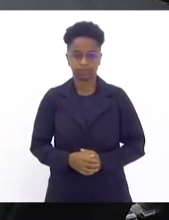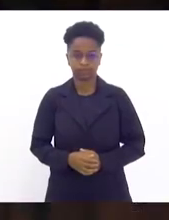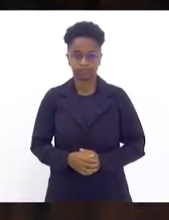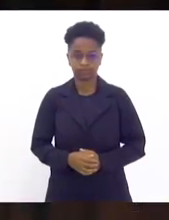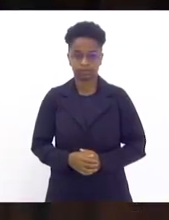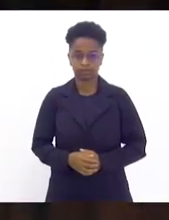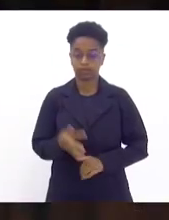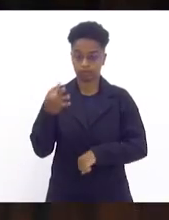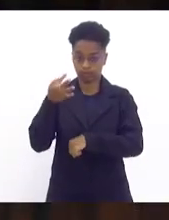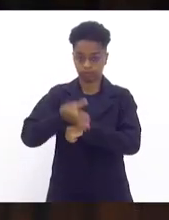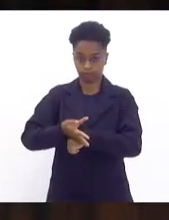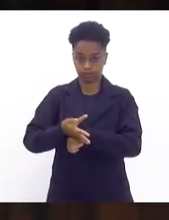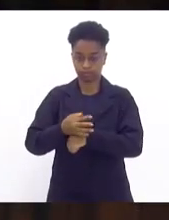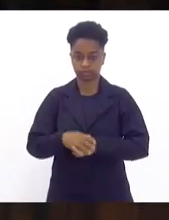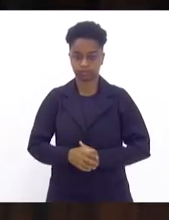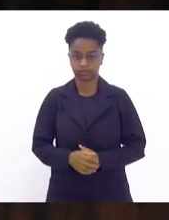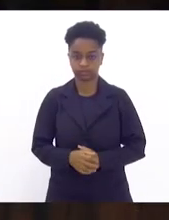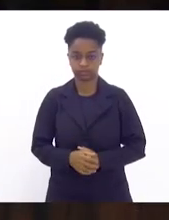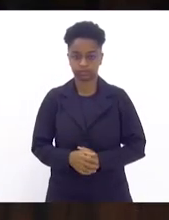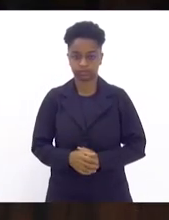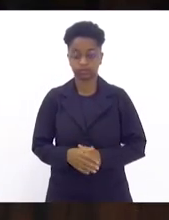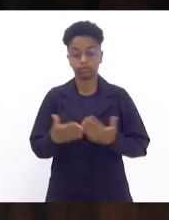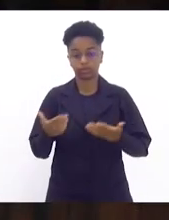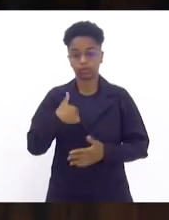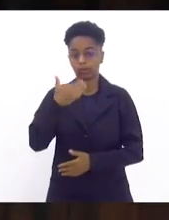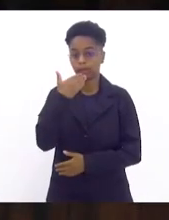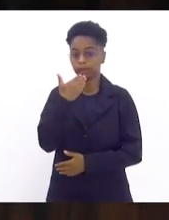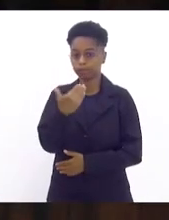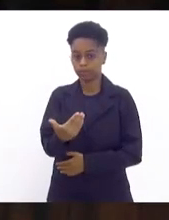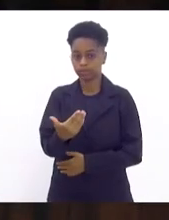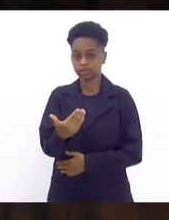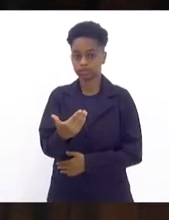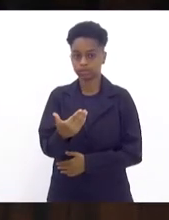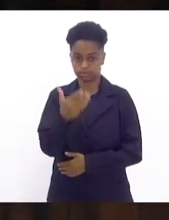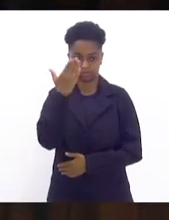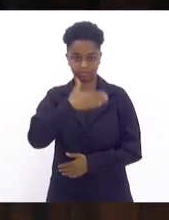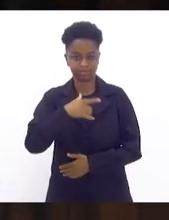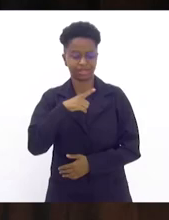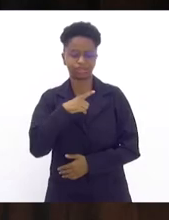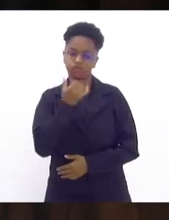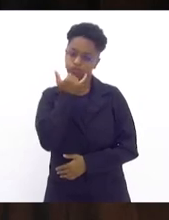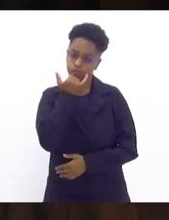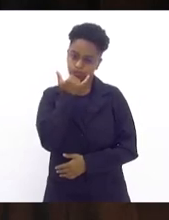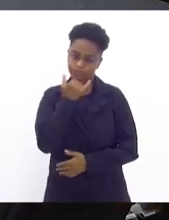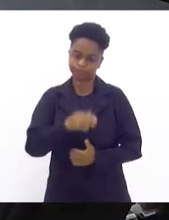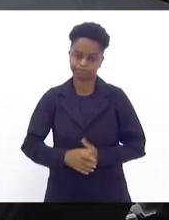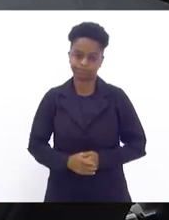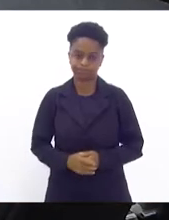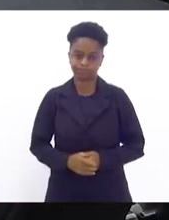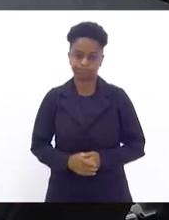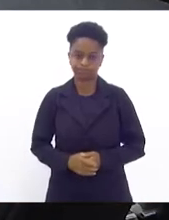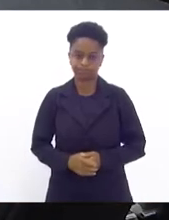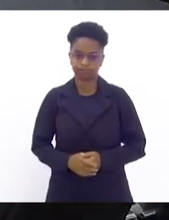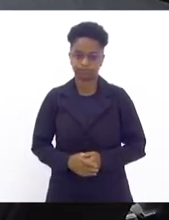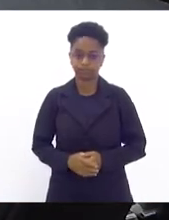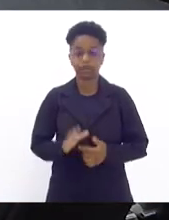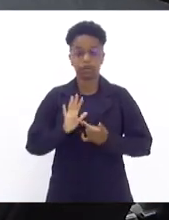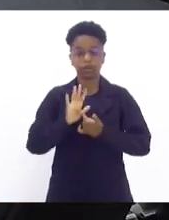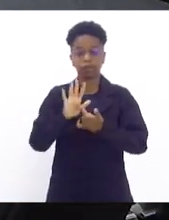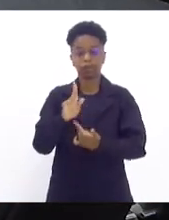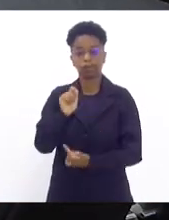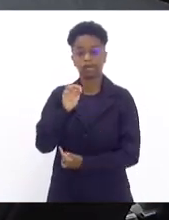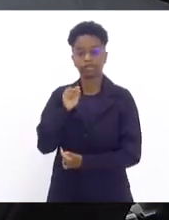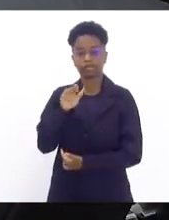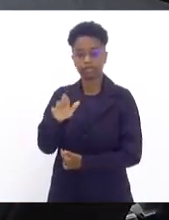Não estando presente, vou solicitar... está presente. Desculpa, deputado. Para emitir parecer ao projeto de